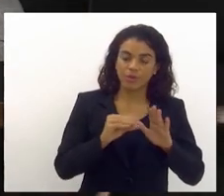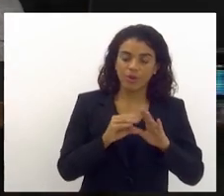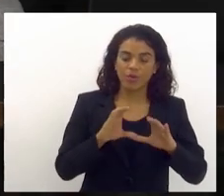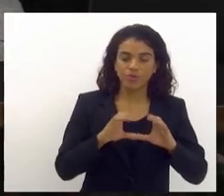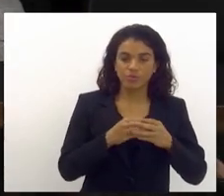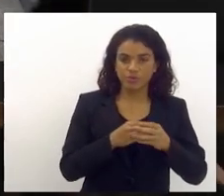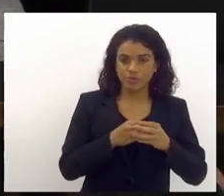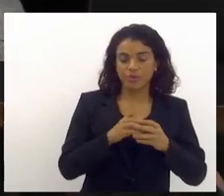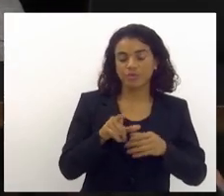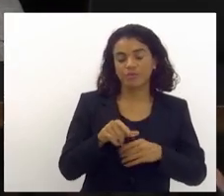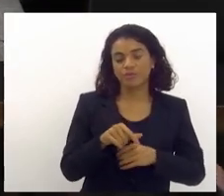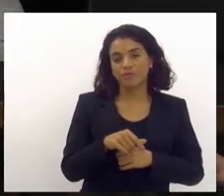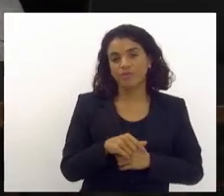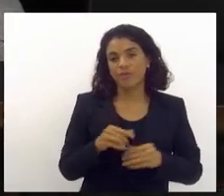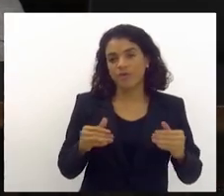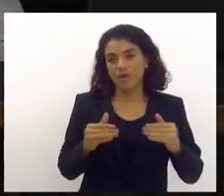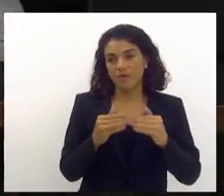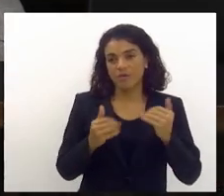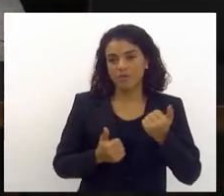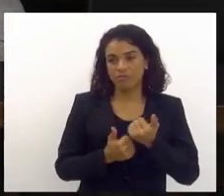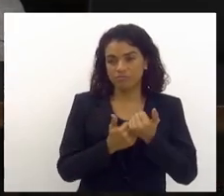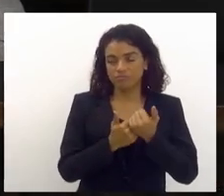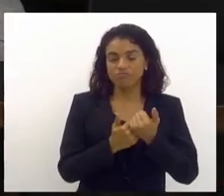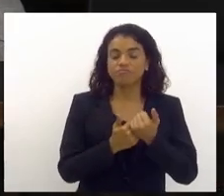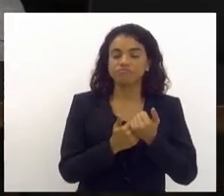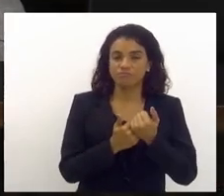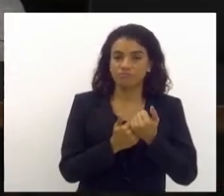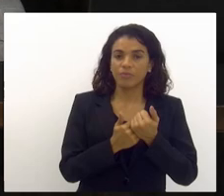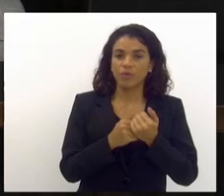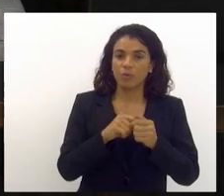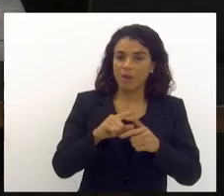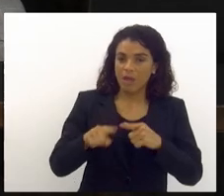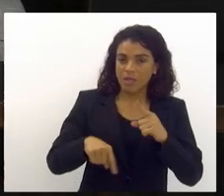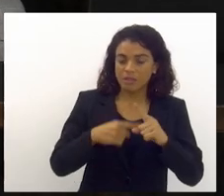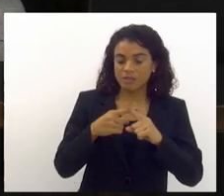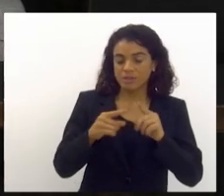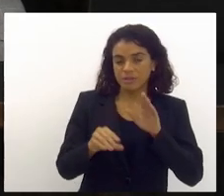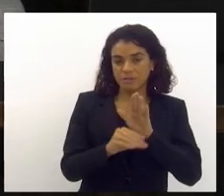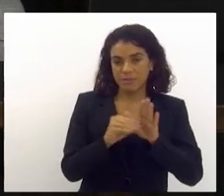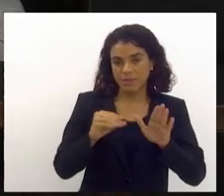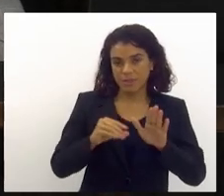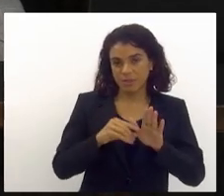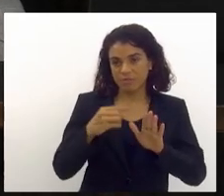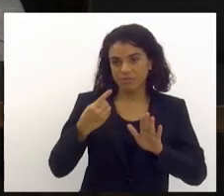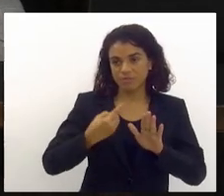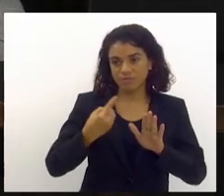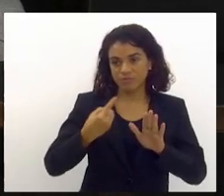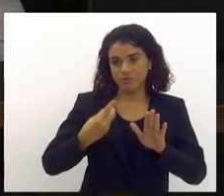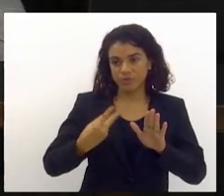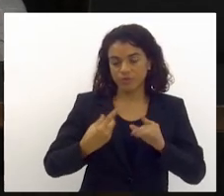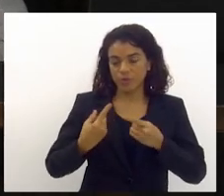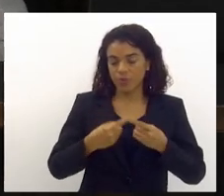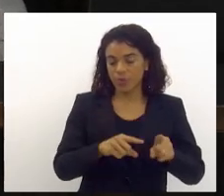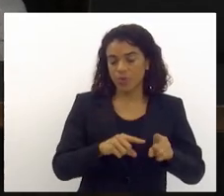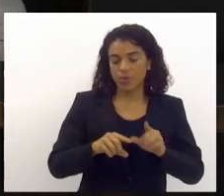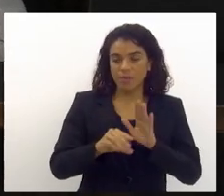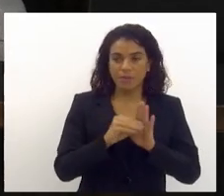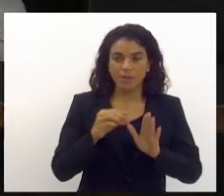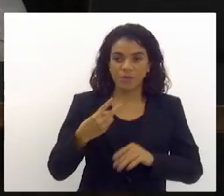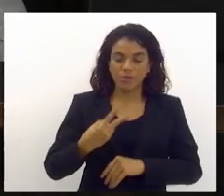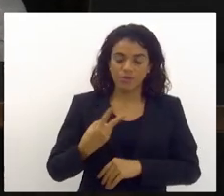e Vetos, favorável ao mérito e favorável com subemenda à emenda número 1, contrário à emenda número 2, concluindo